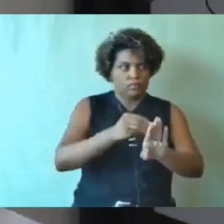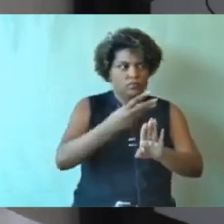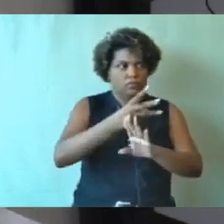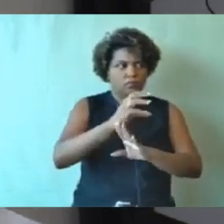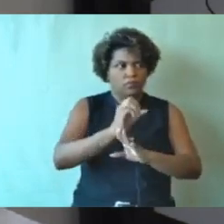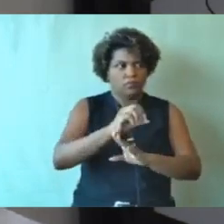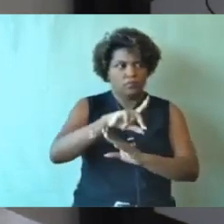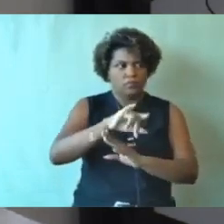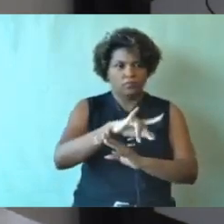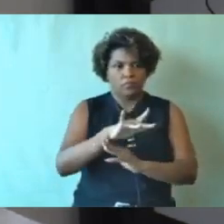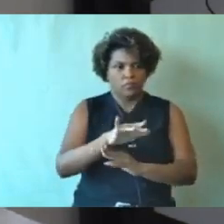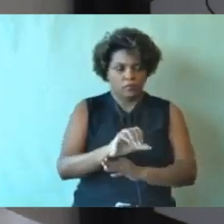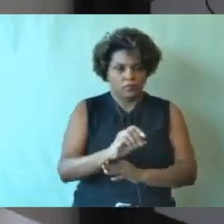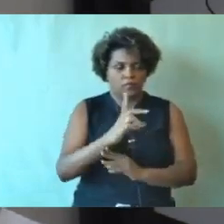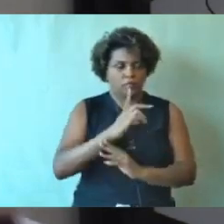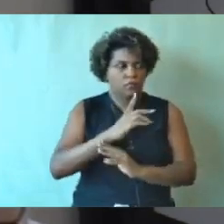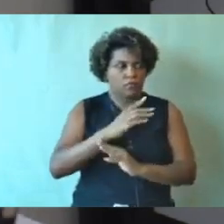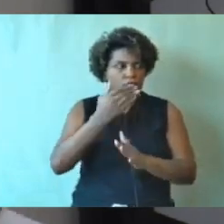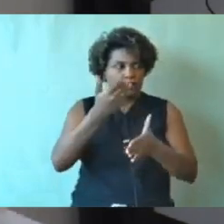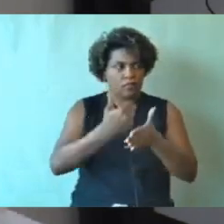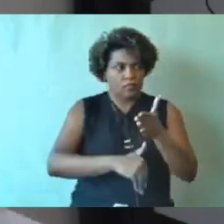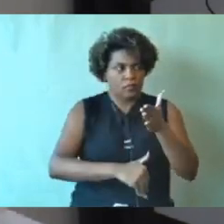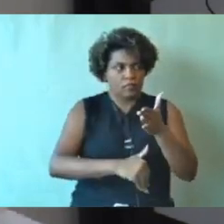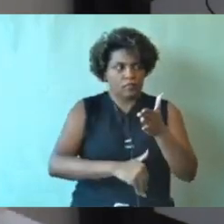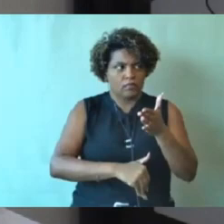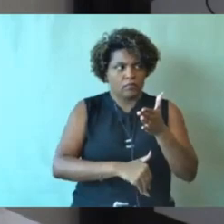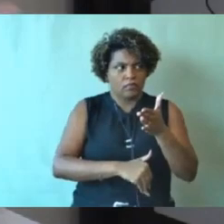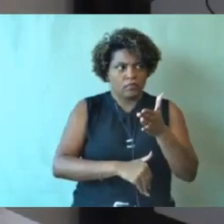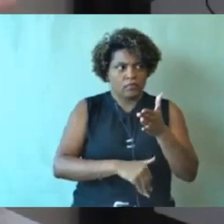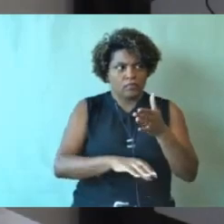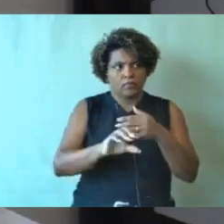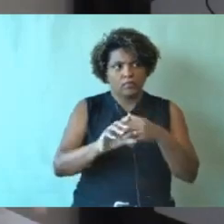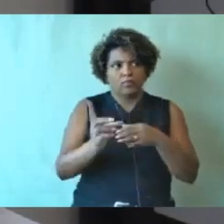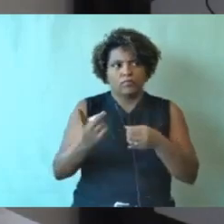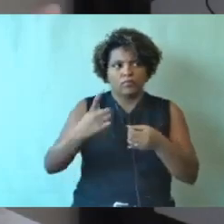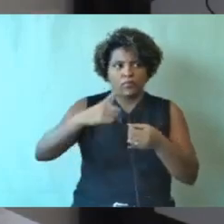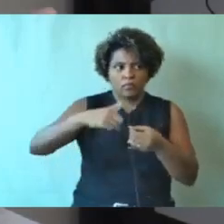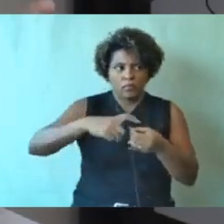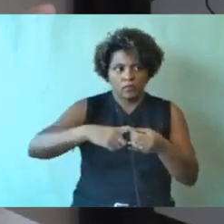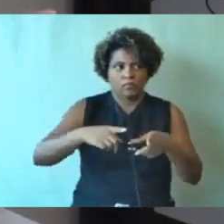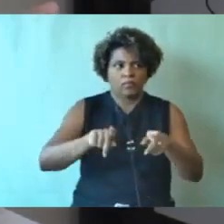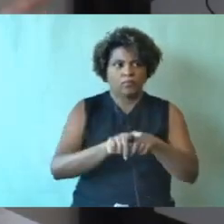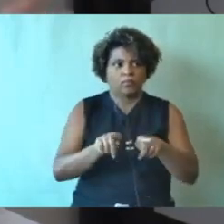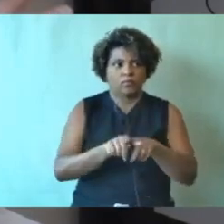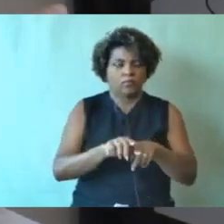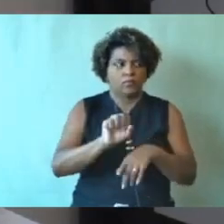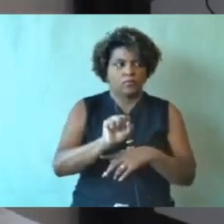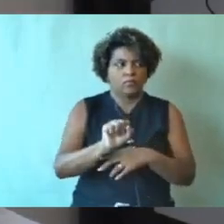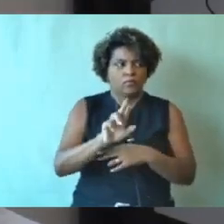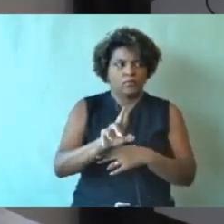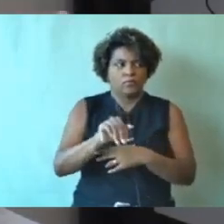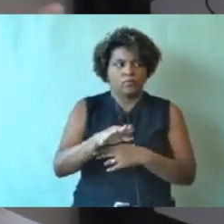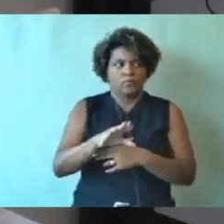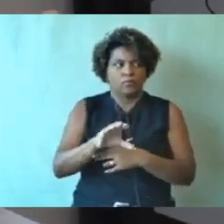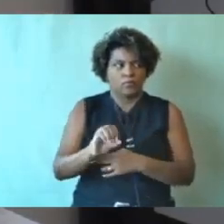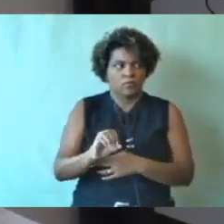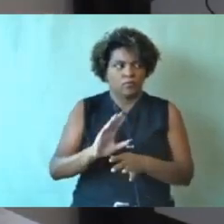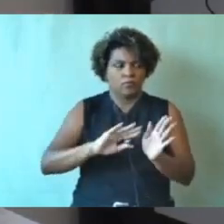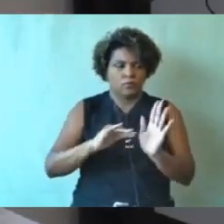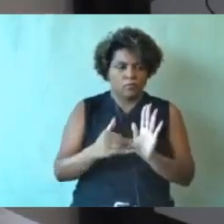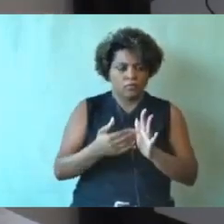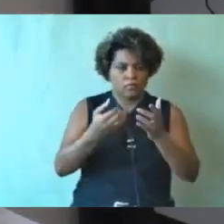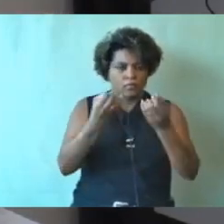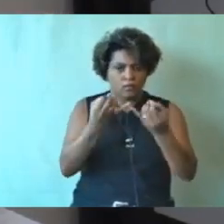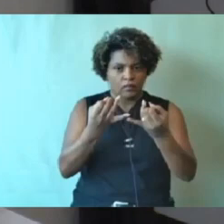respectivas empresas e aí retornam para a SUMOB, então, essa prestação de contas, digamos